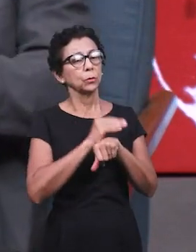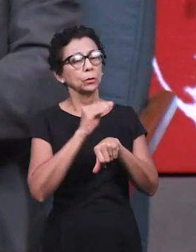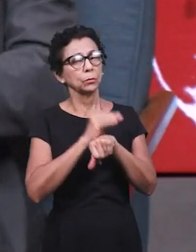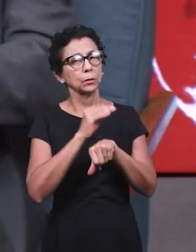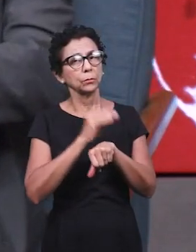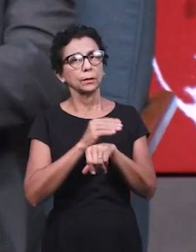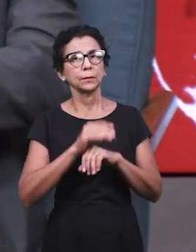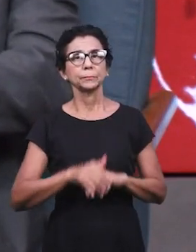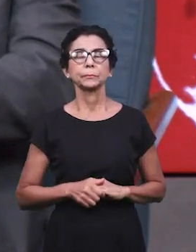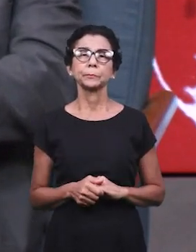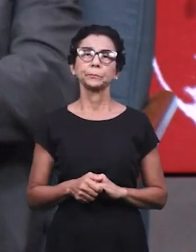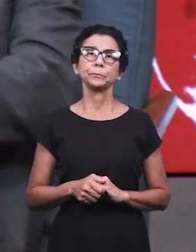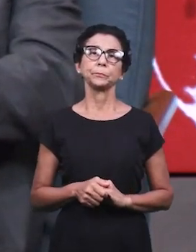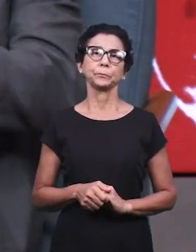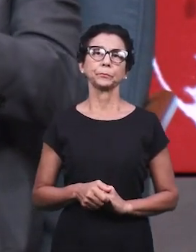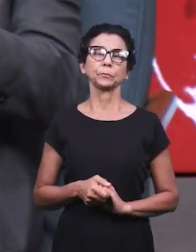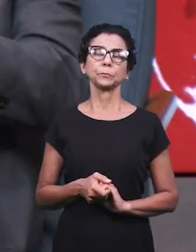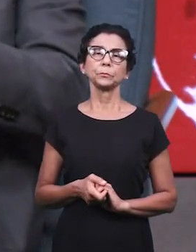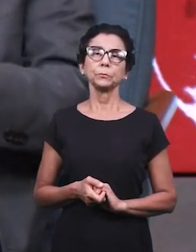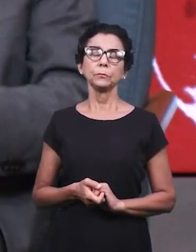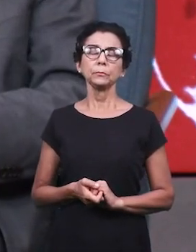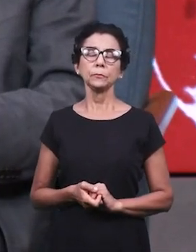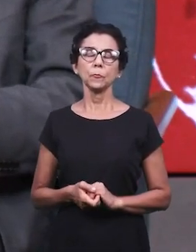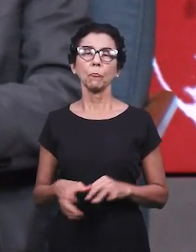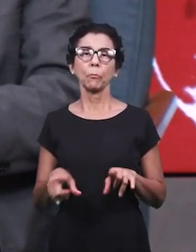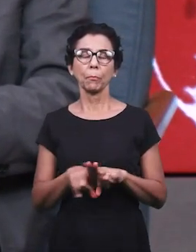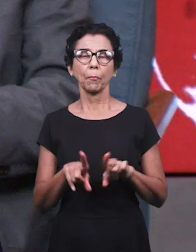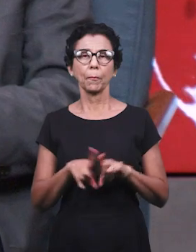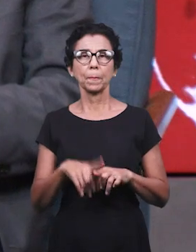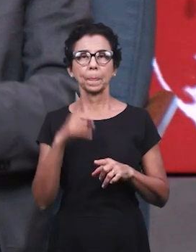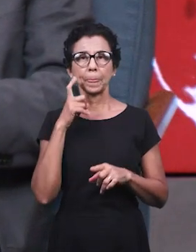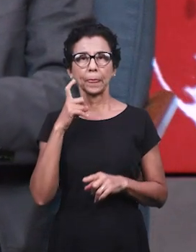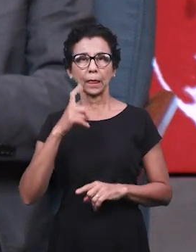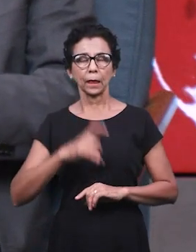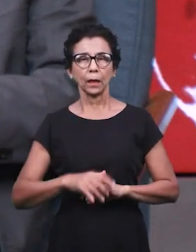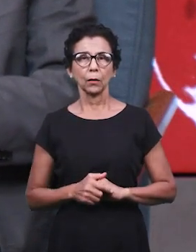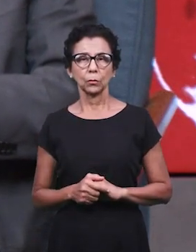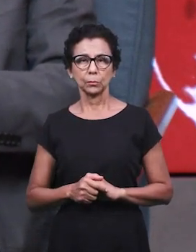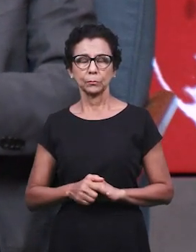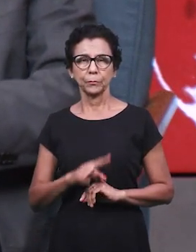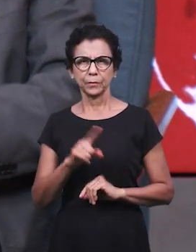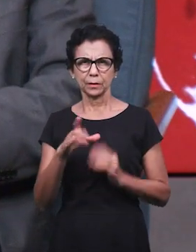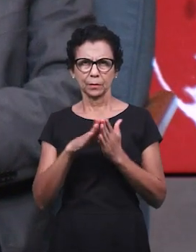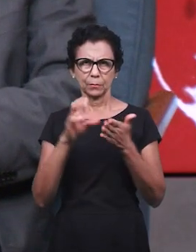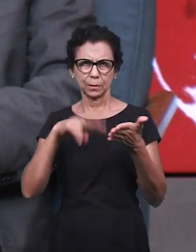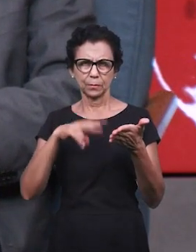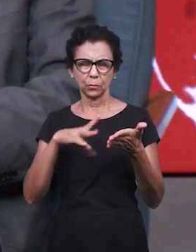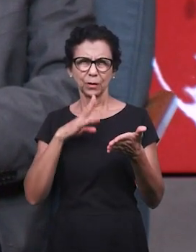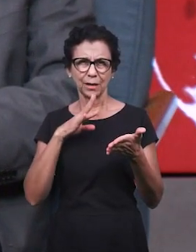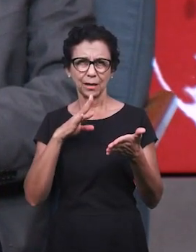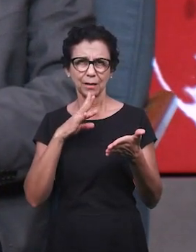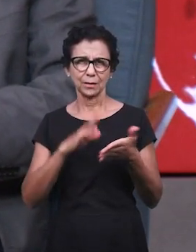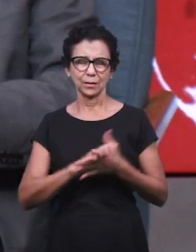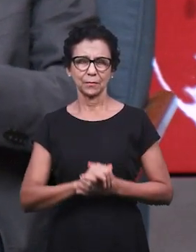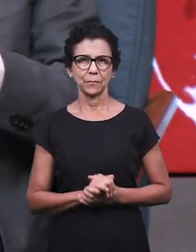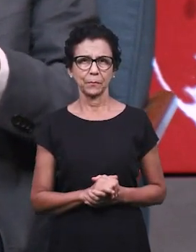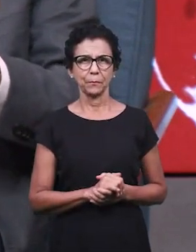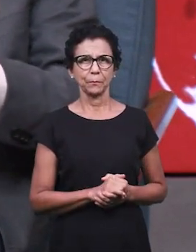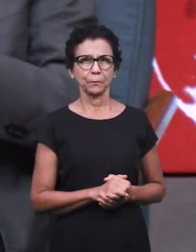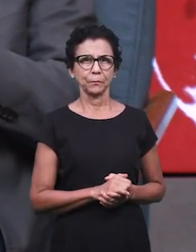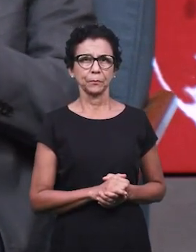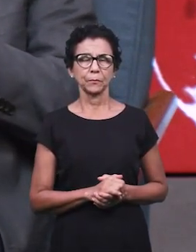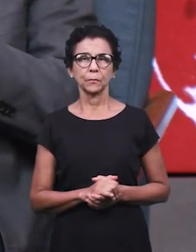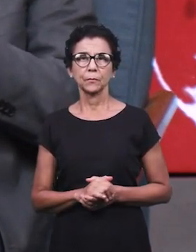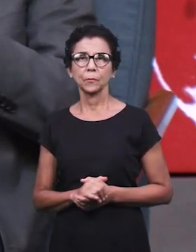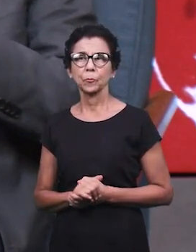Outra coisa que chama a atenção, os irmãos que leem a Bíblia, quando Jesus